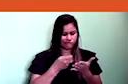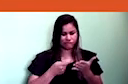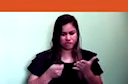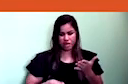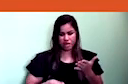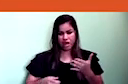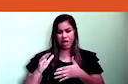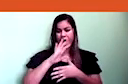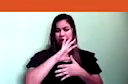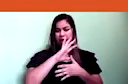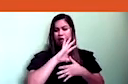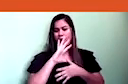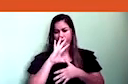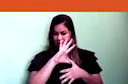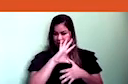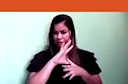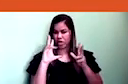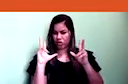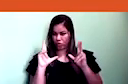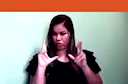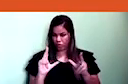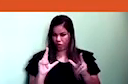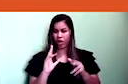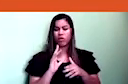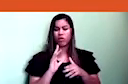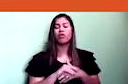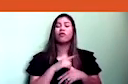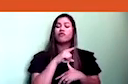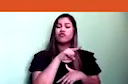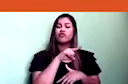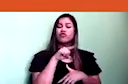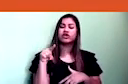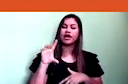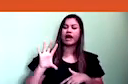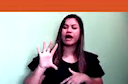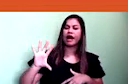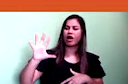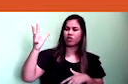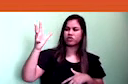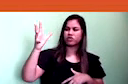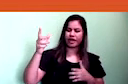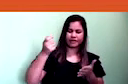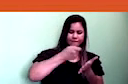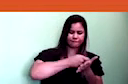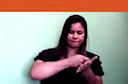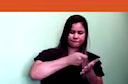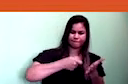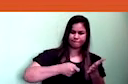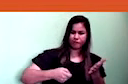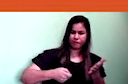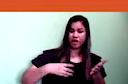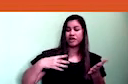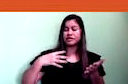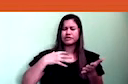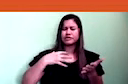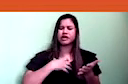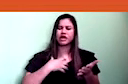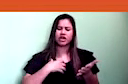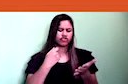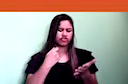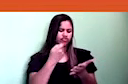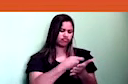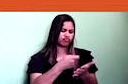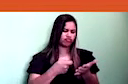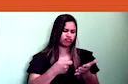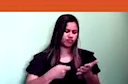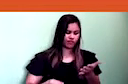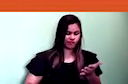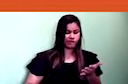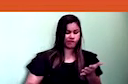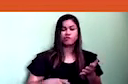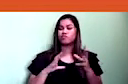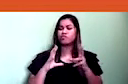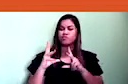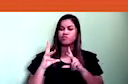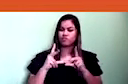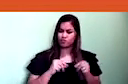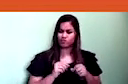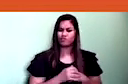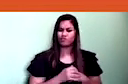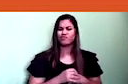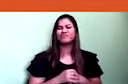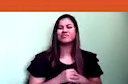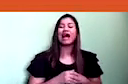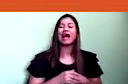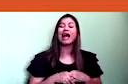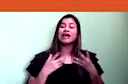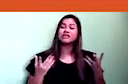estão reagindo emocionalmente às várias circunstâncias do dia, eu desafiaria vocês, ao final da